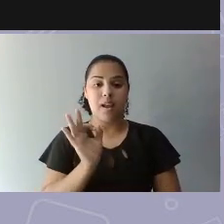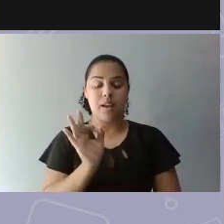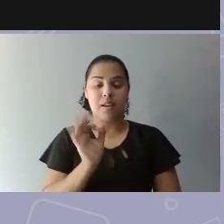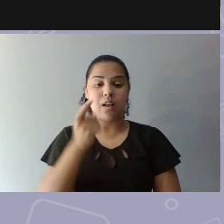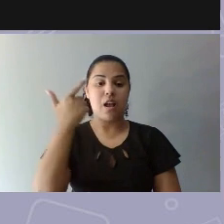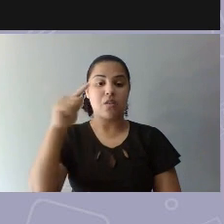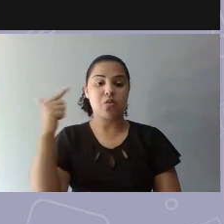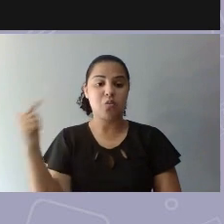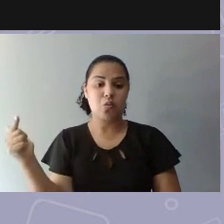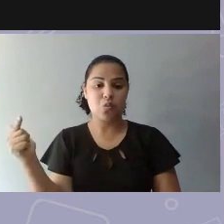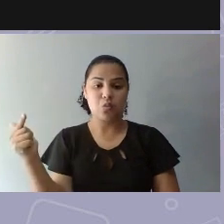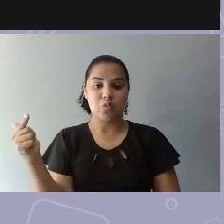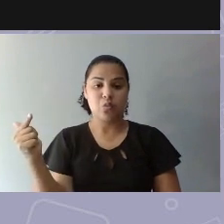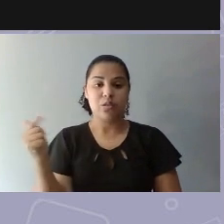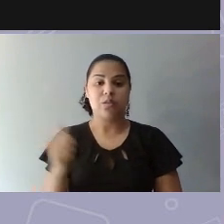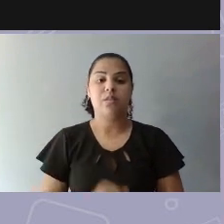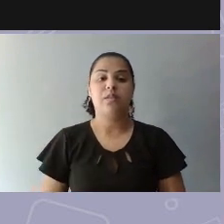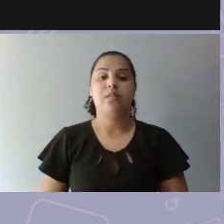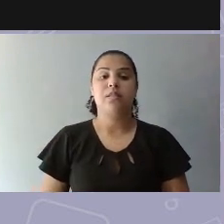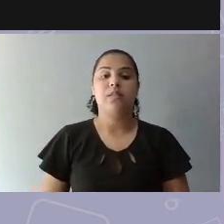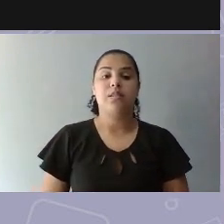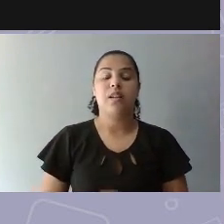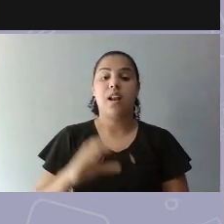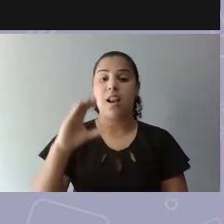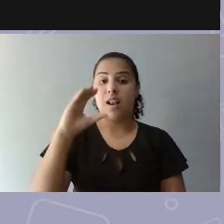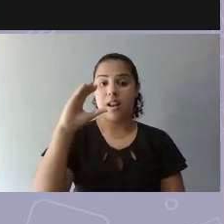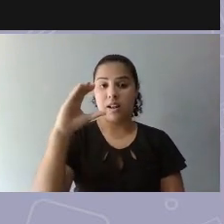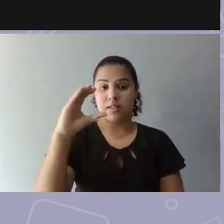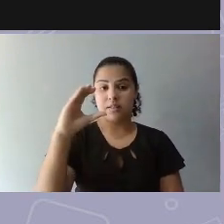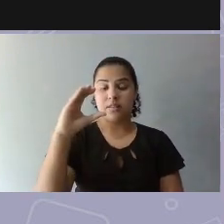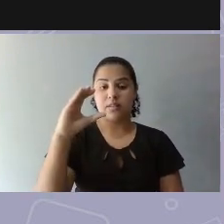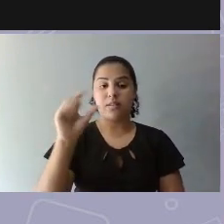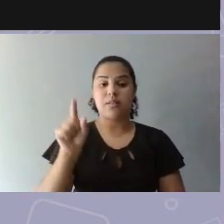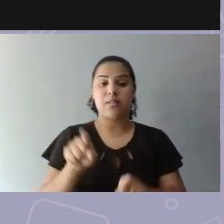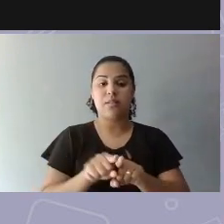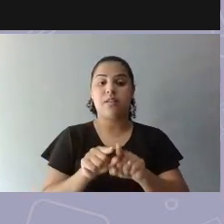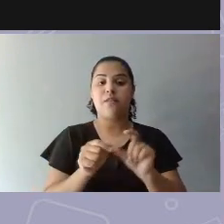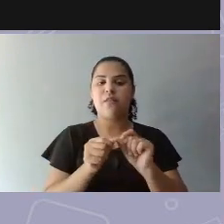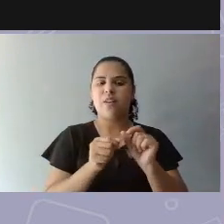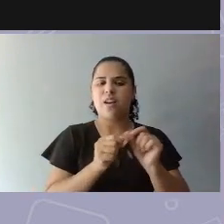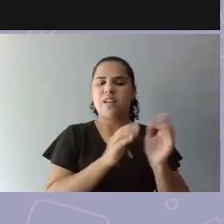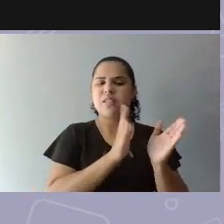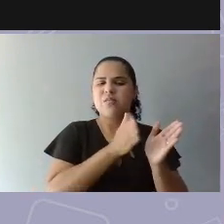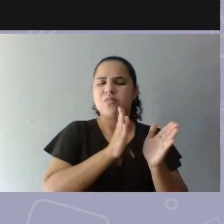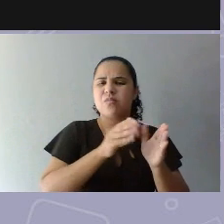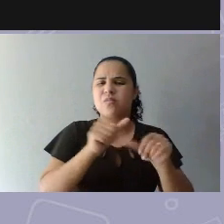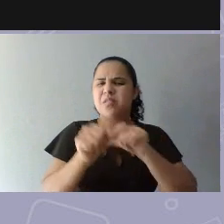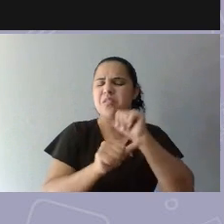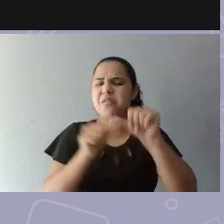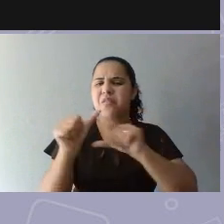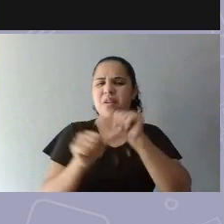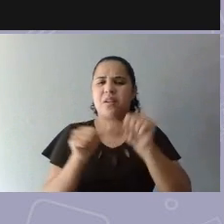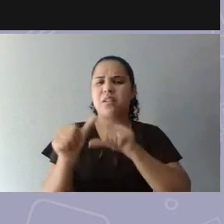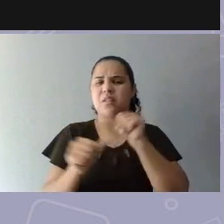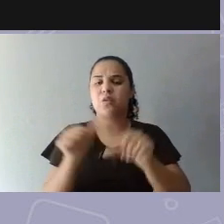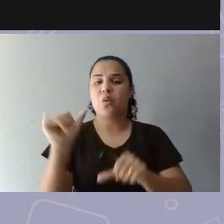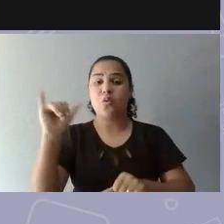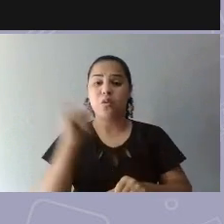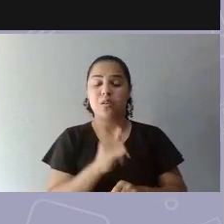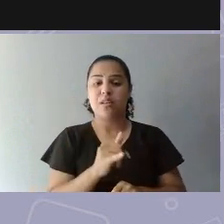alternativas o que elas dizem letra C produzem diferentes formas de energia falso primeiro